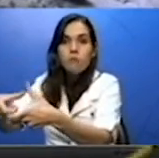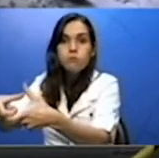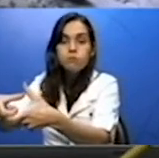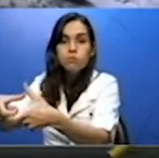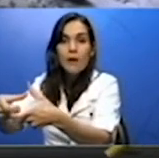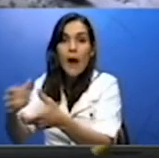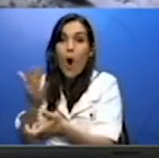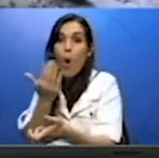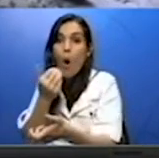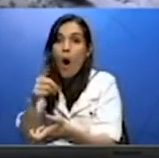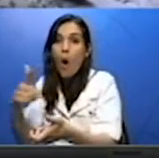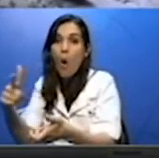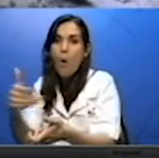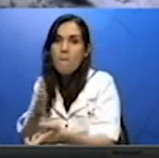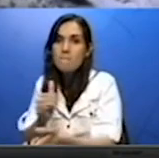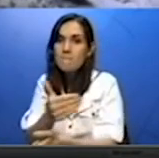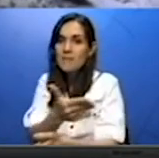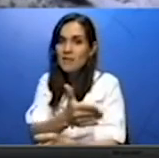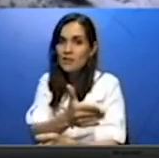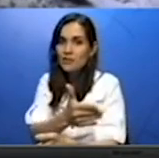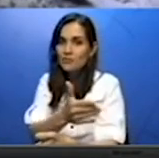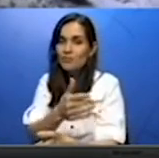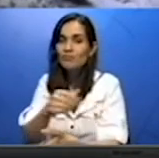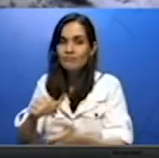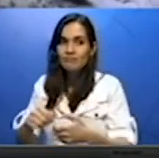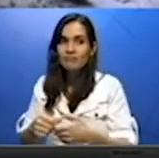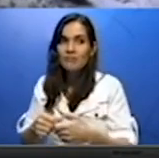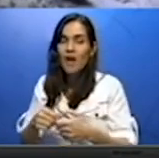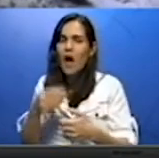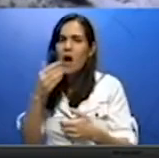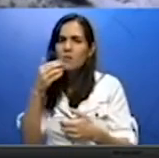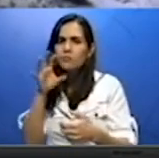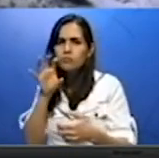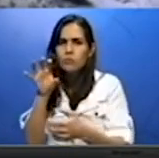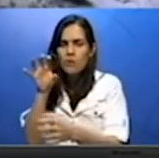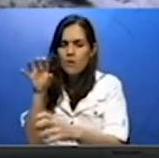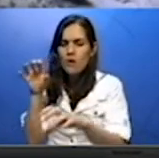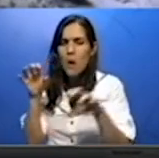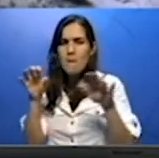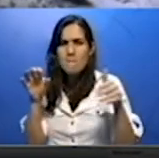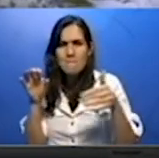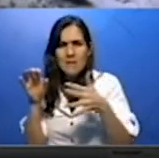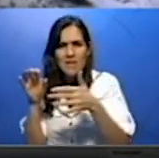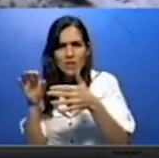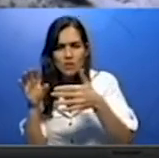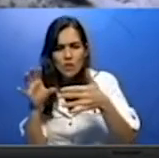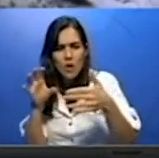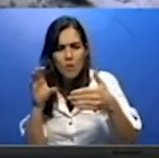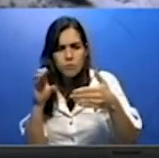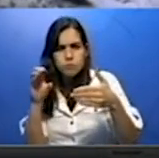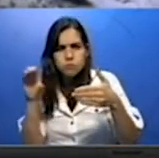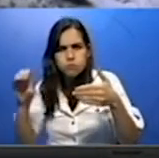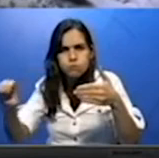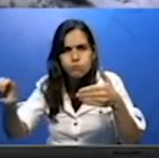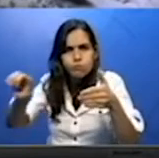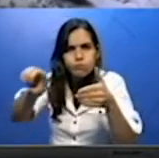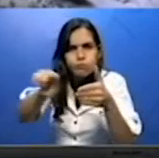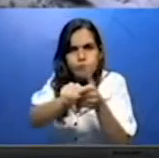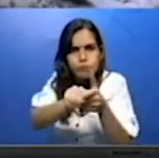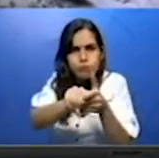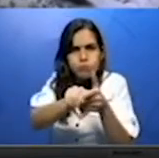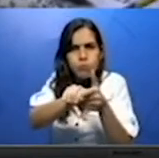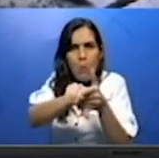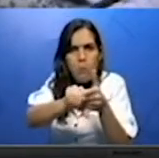parasita de outros peixes ele prende ele fixa essa boca num outro peixe compra exemplo um tubarão se